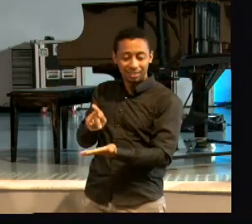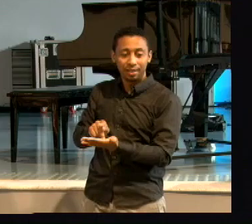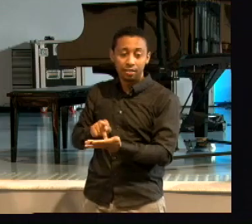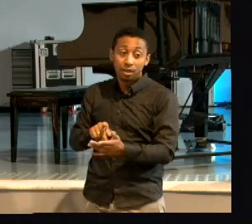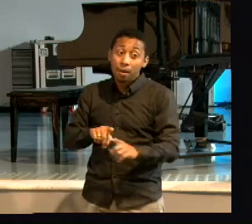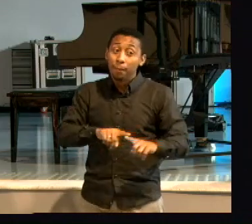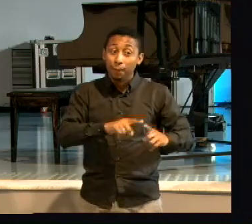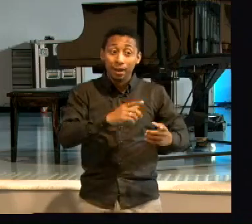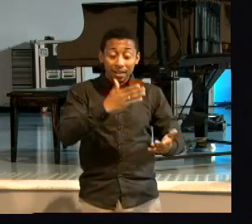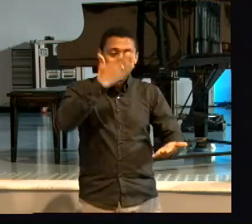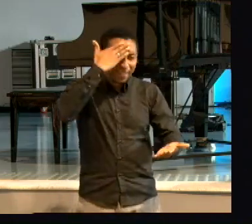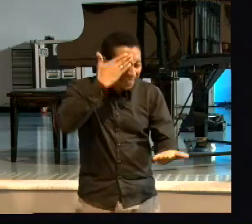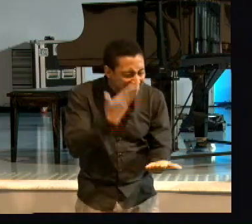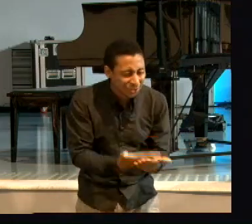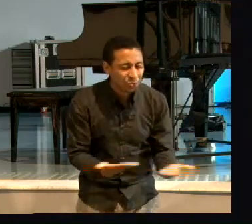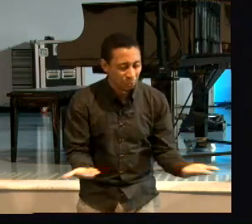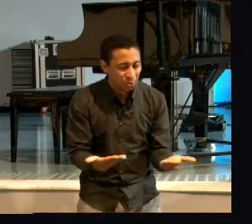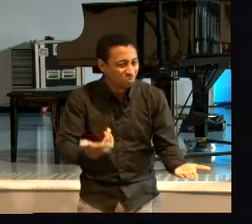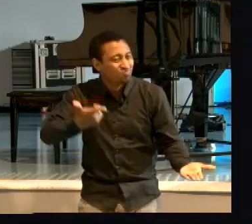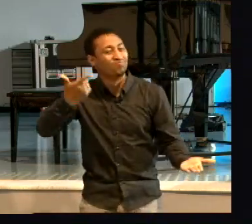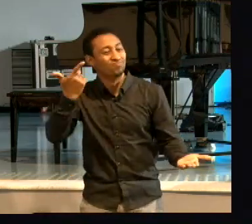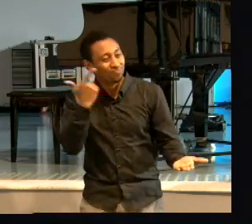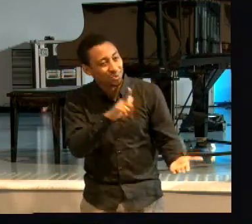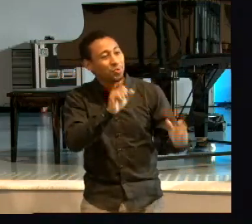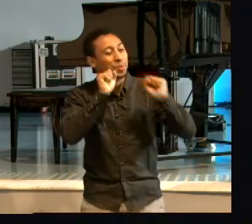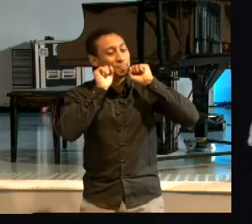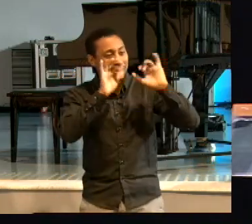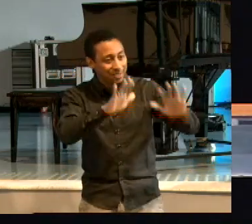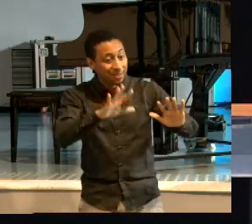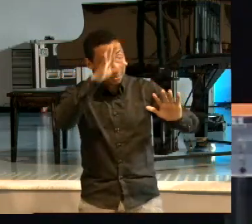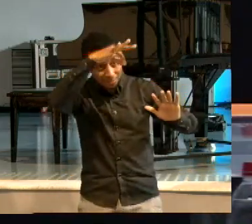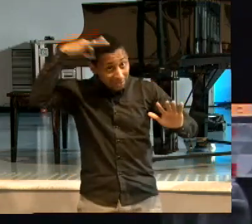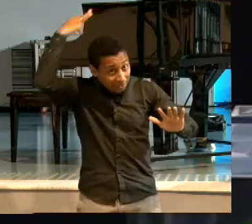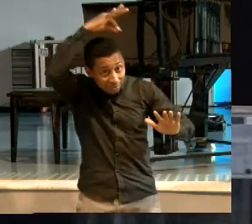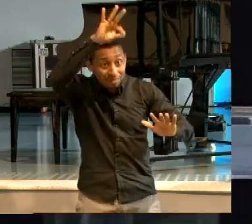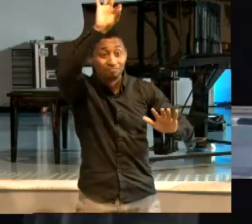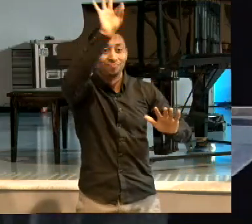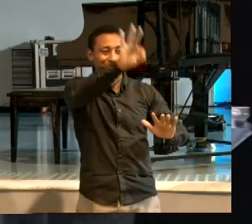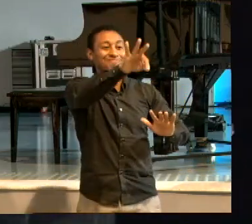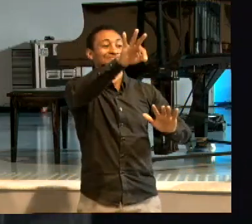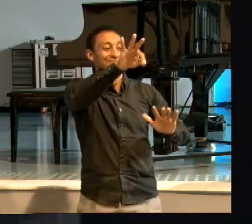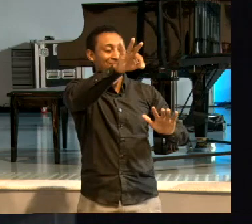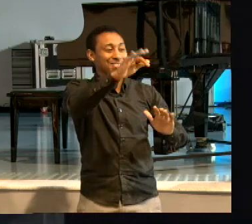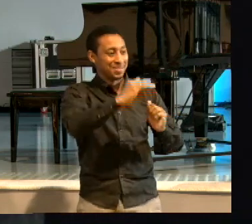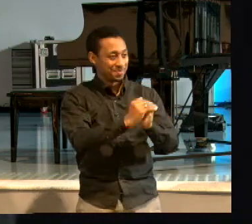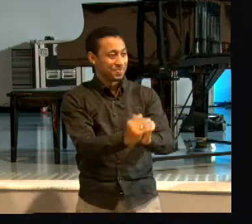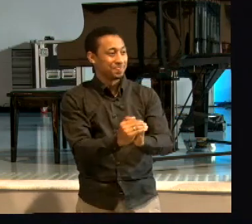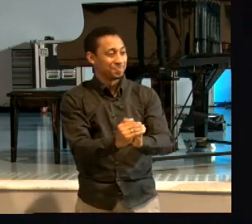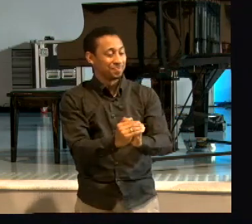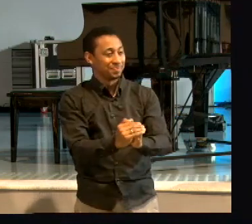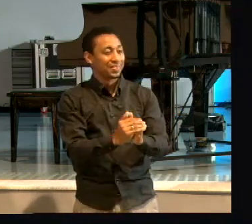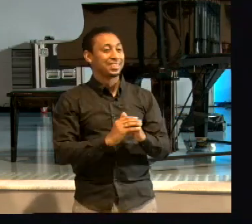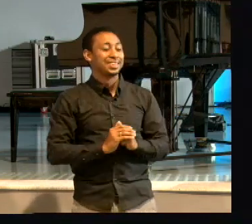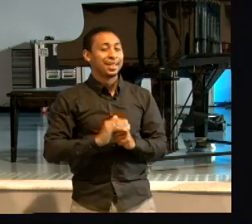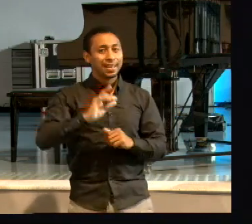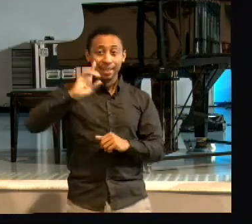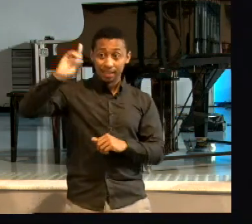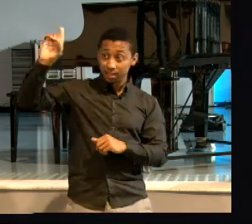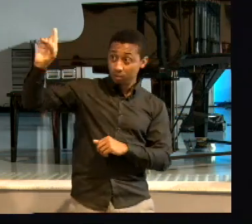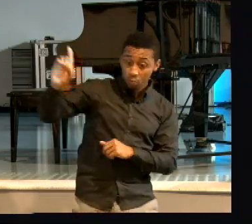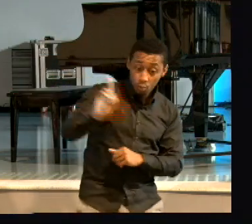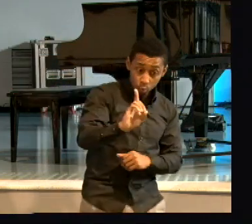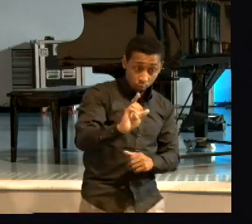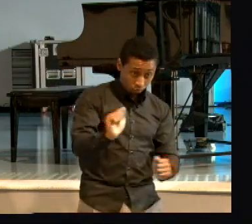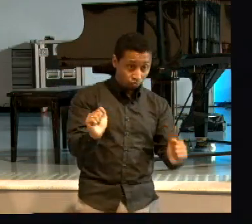nessa manhã não será diferente. O Espírito de Deus está se movendo nesse lugar. E onde Deus está, tudo pode